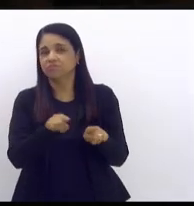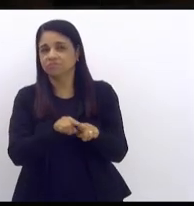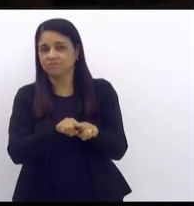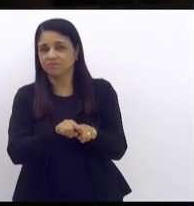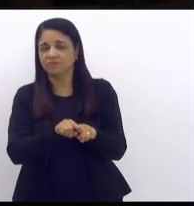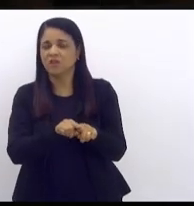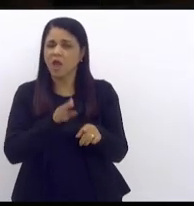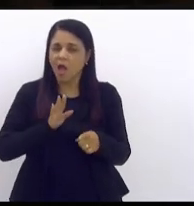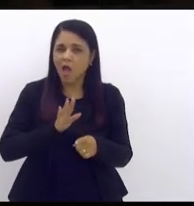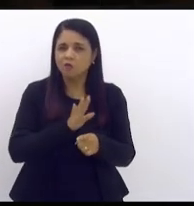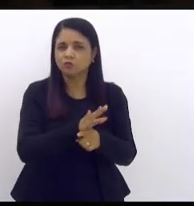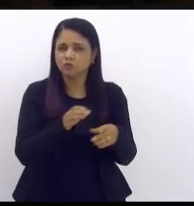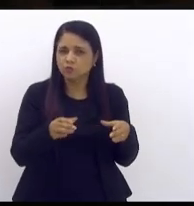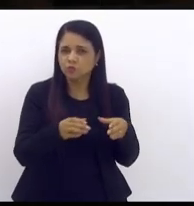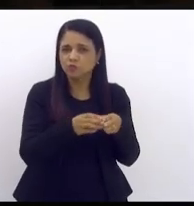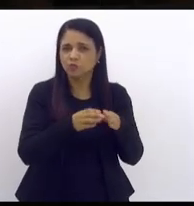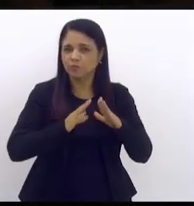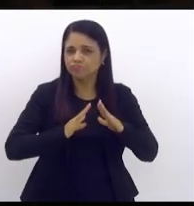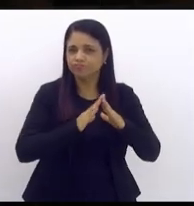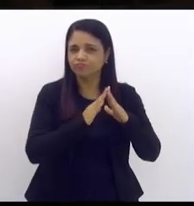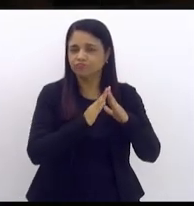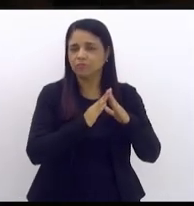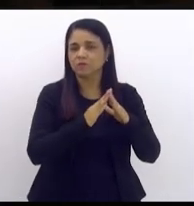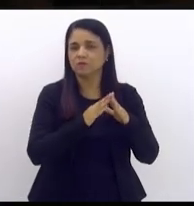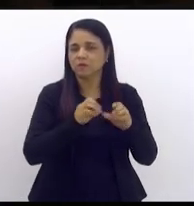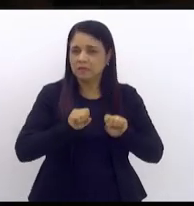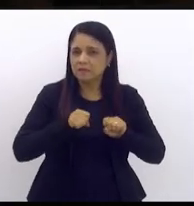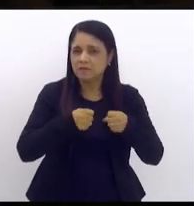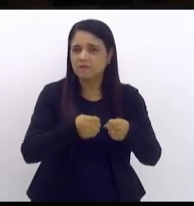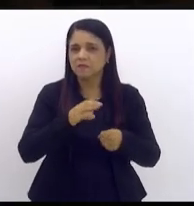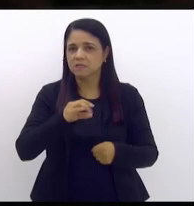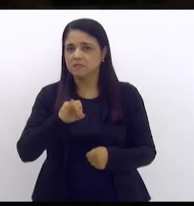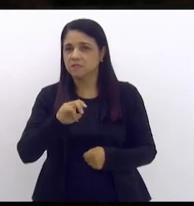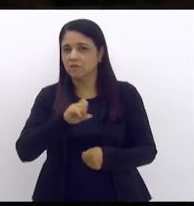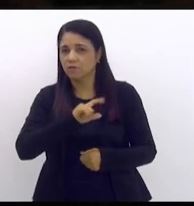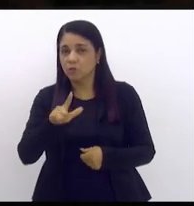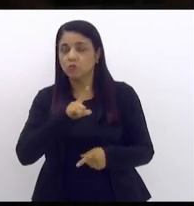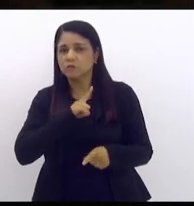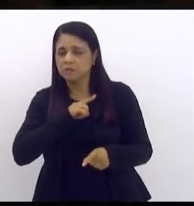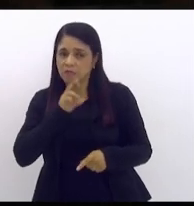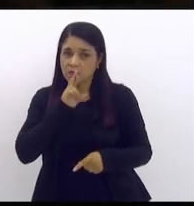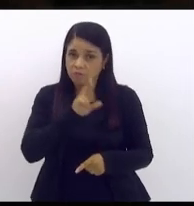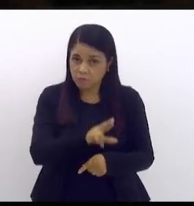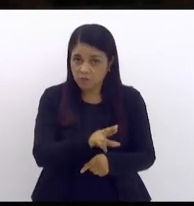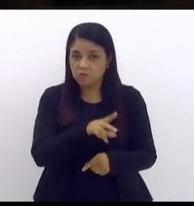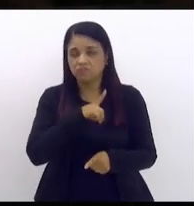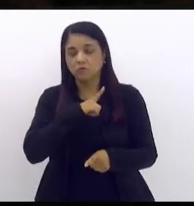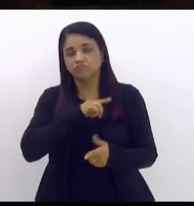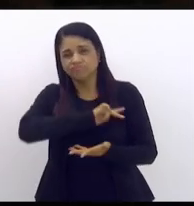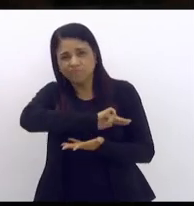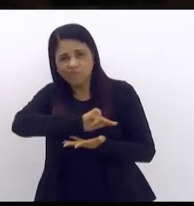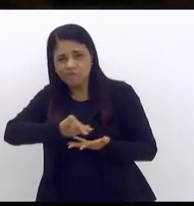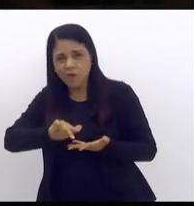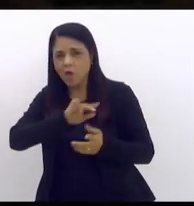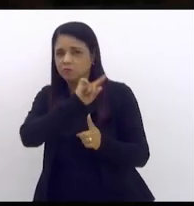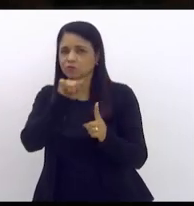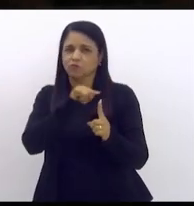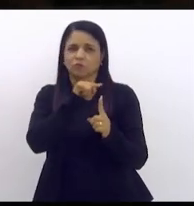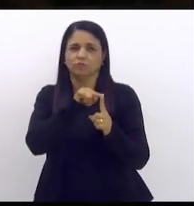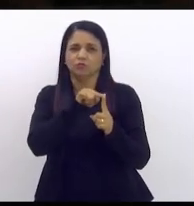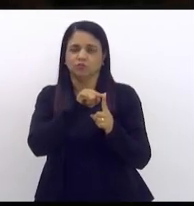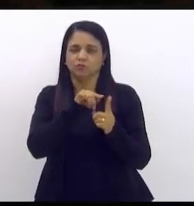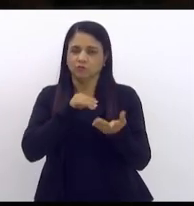núcleos comunitários de defesa civil, se tem ferramenta para resposta, tudo isso. Esse é o objetivo